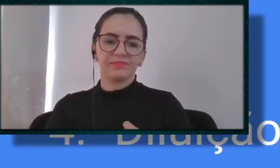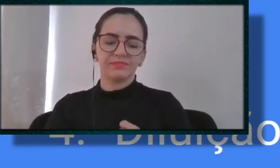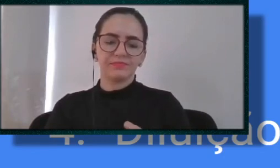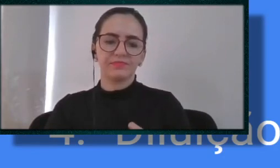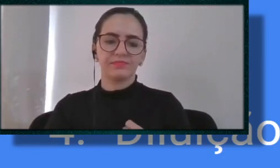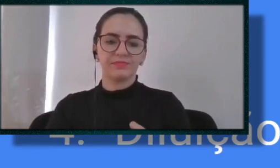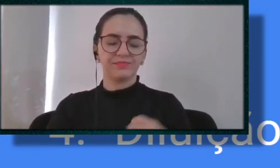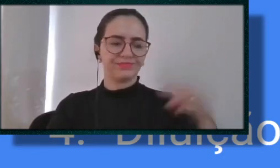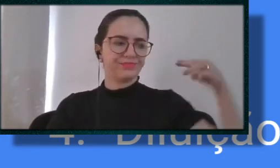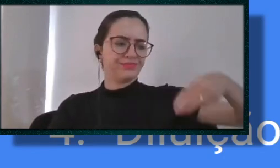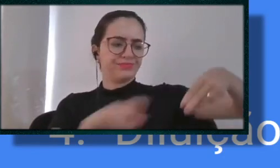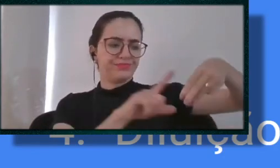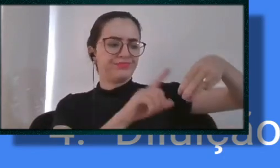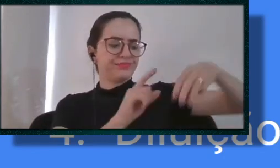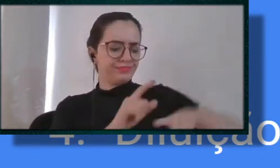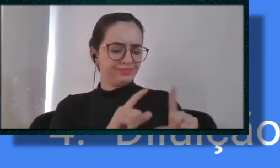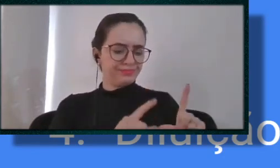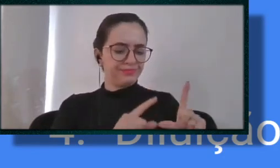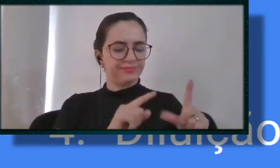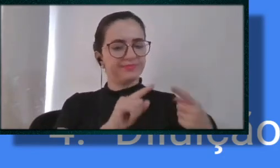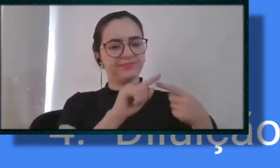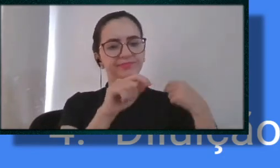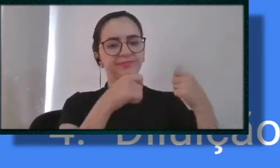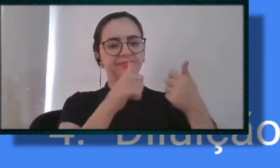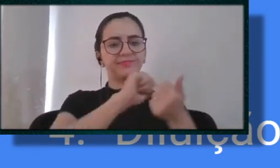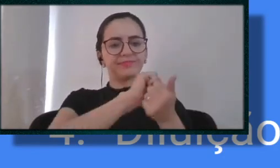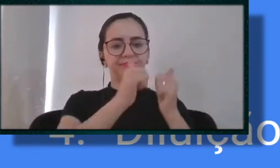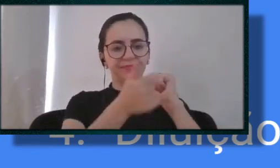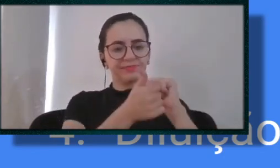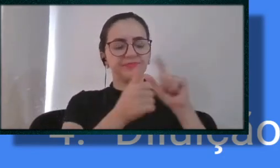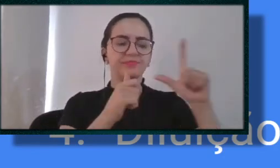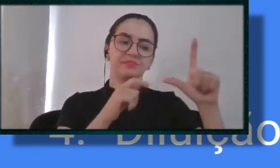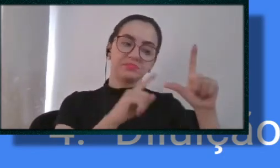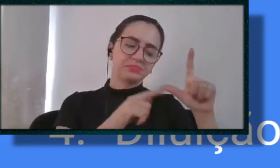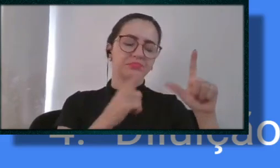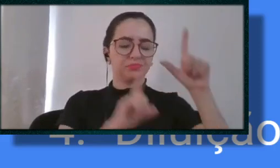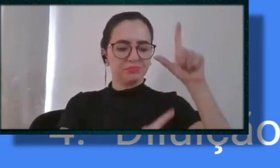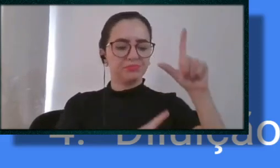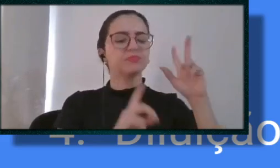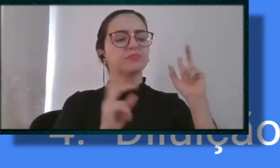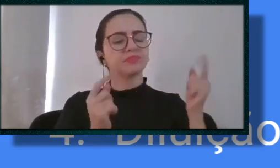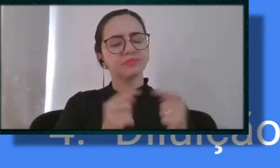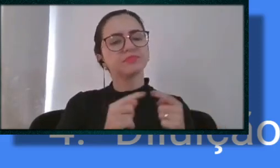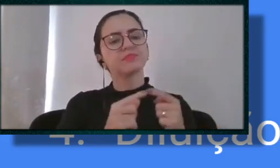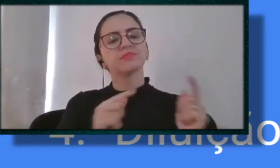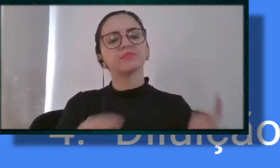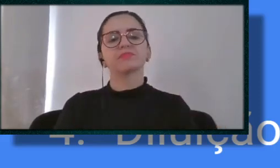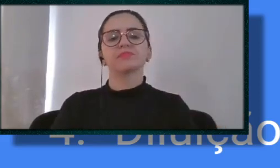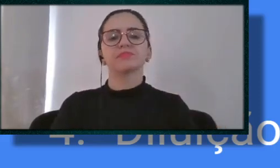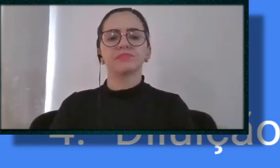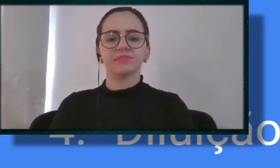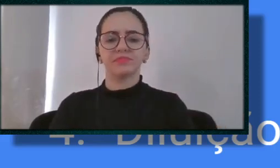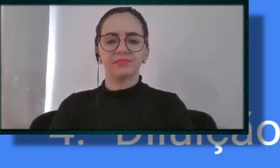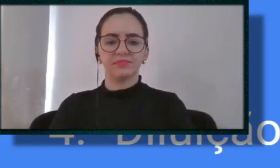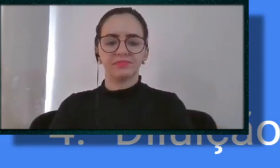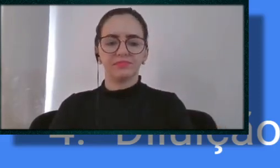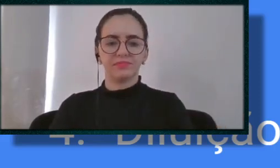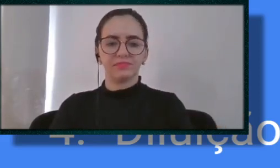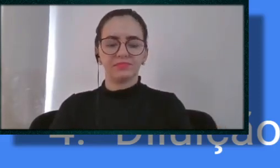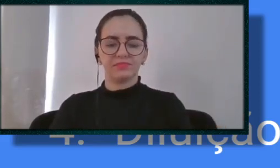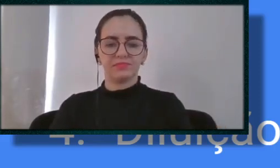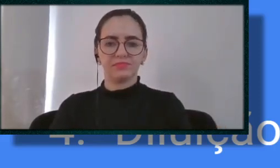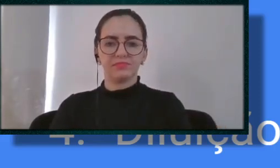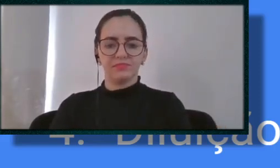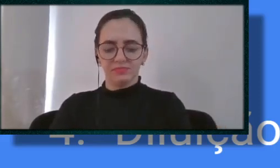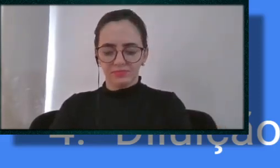litro. E o de cá, 200 ml, 0,2, tu convertir para litro. No final, o número de mols